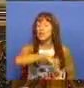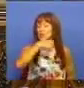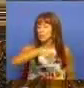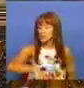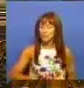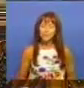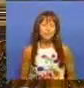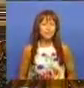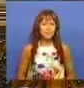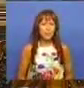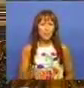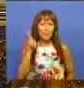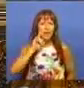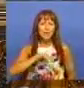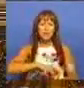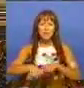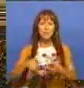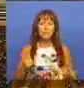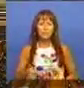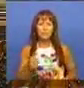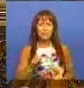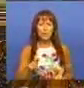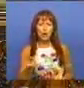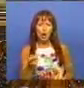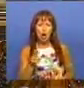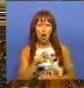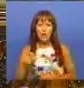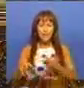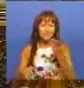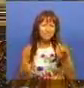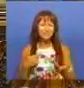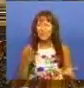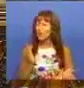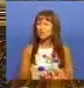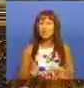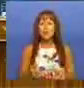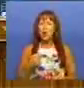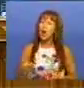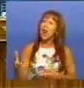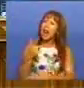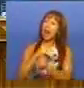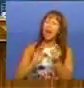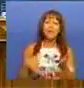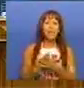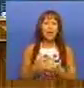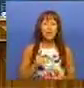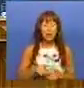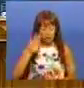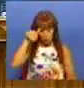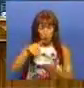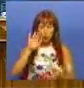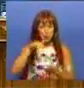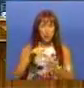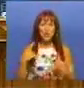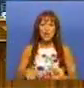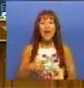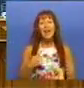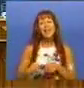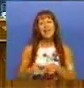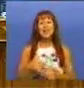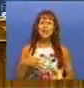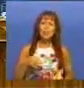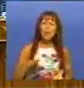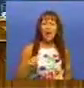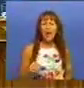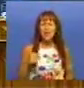Senhor Presidente, Senhora Deputada Glória Araújo, não basta nós criticarmos, é preciso termos soluções e seria interessante que o